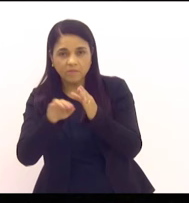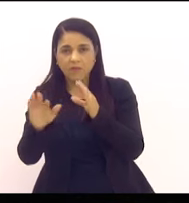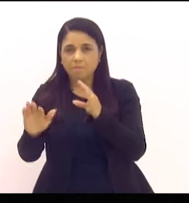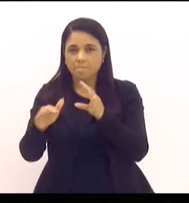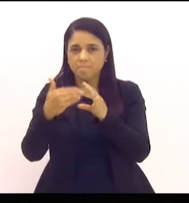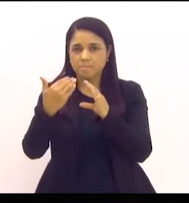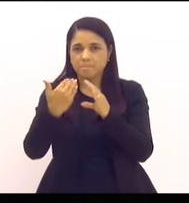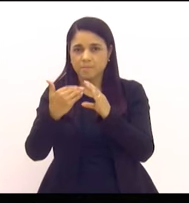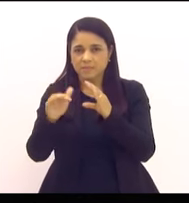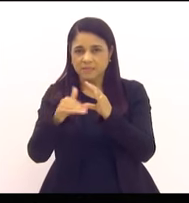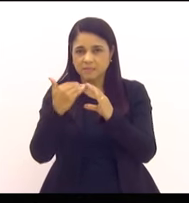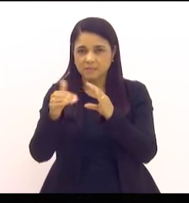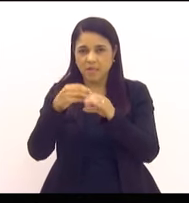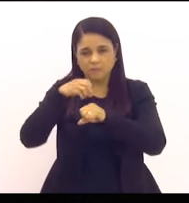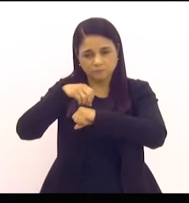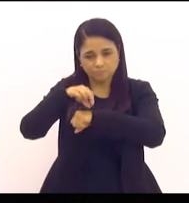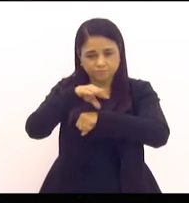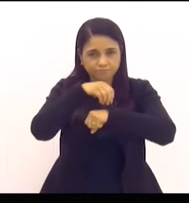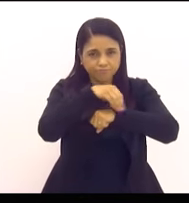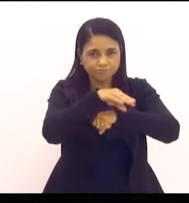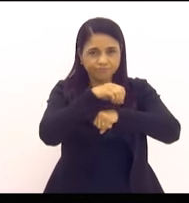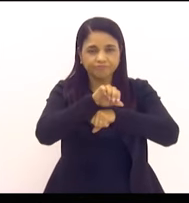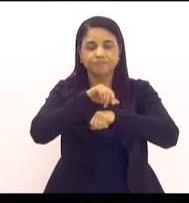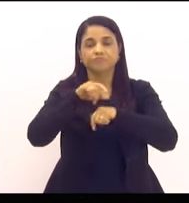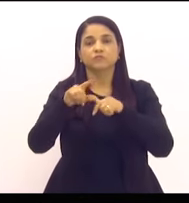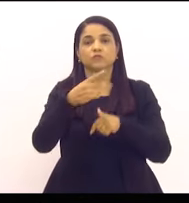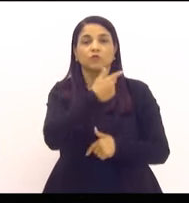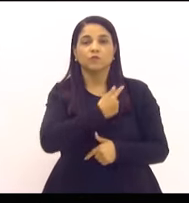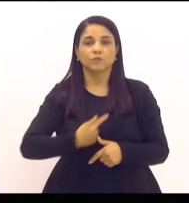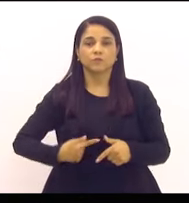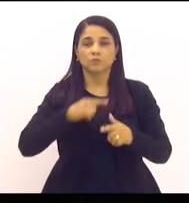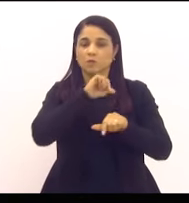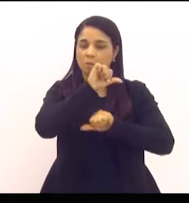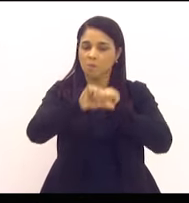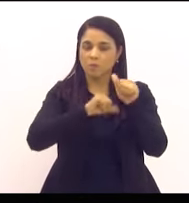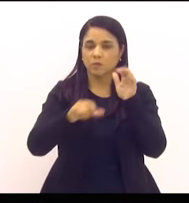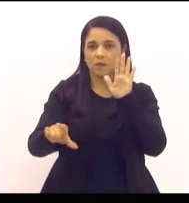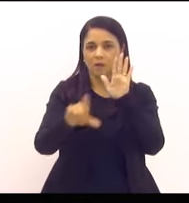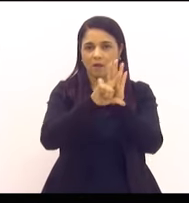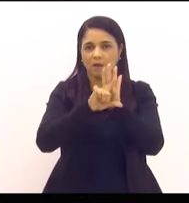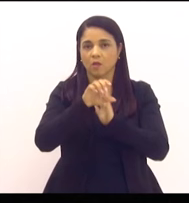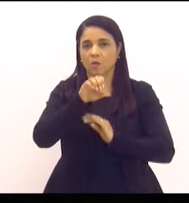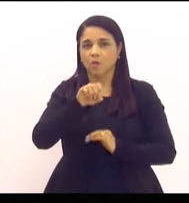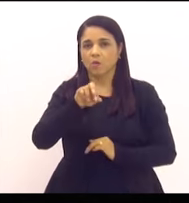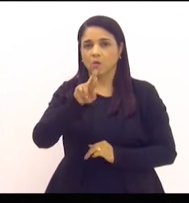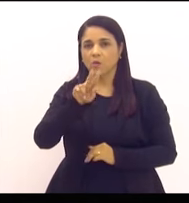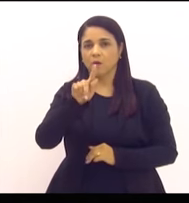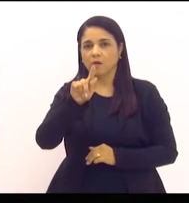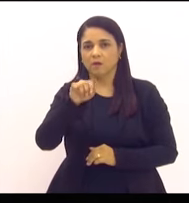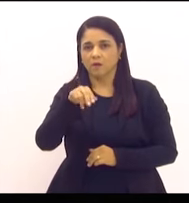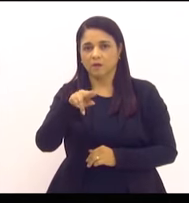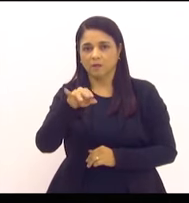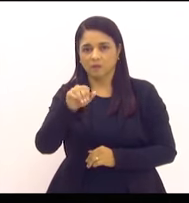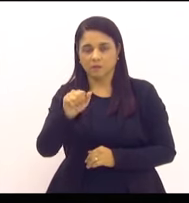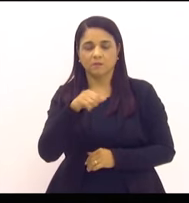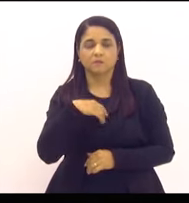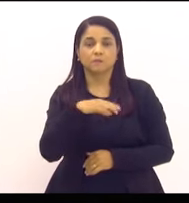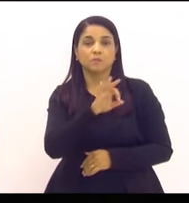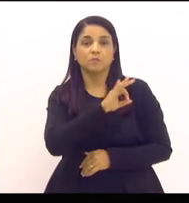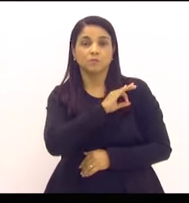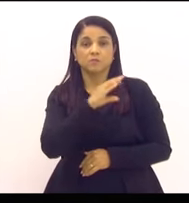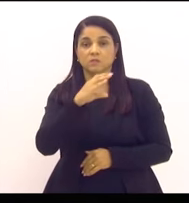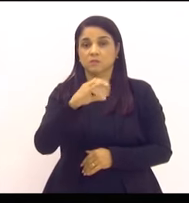do governador que trata da alteração da lei orgânica da Polícia Civil. E para o real entendimento